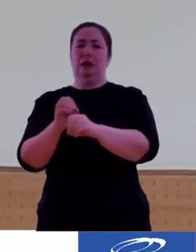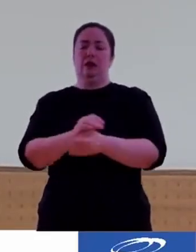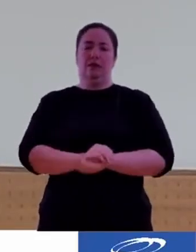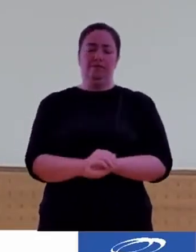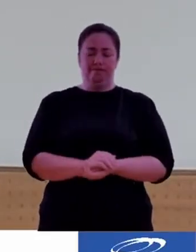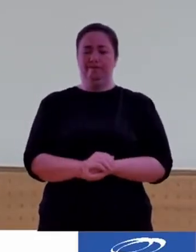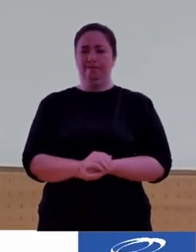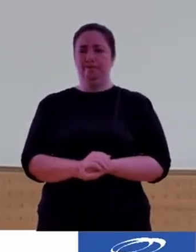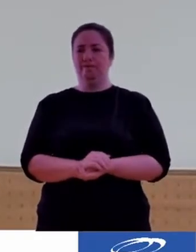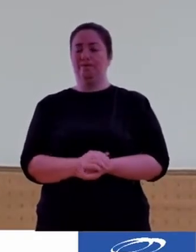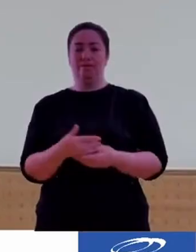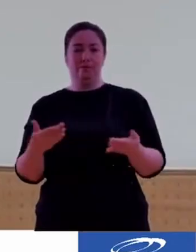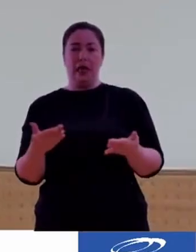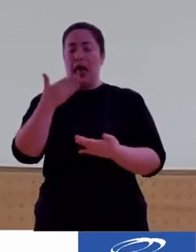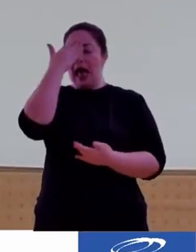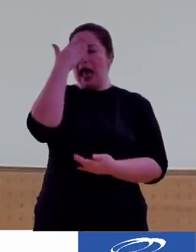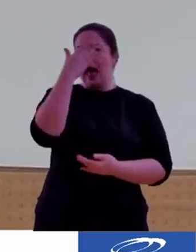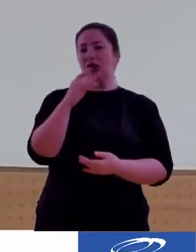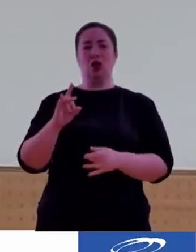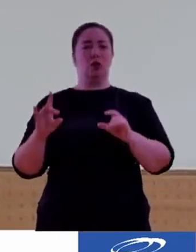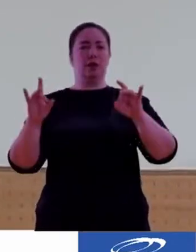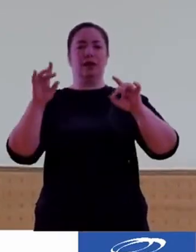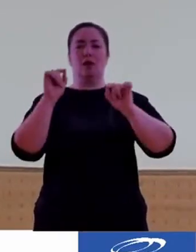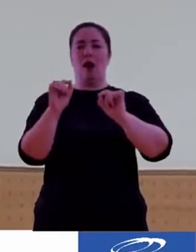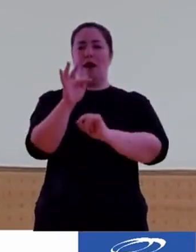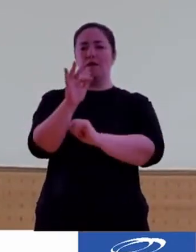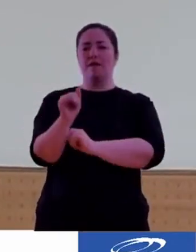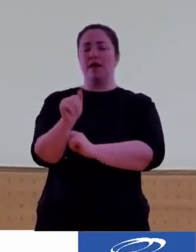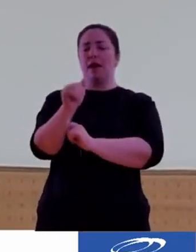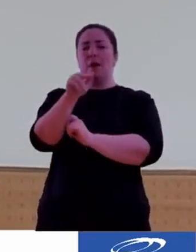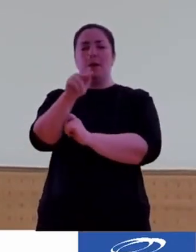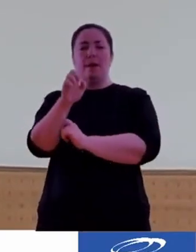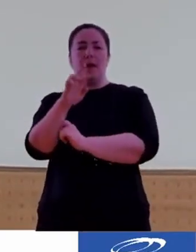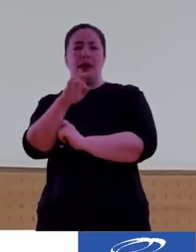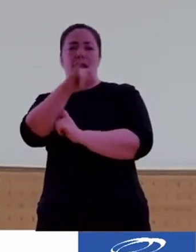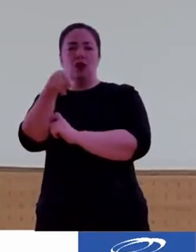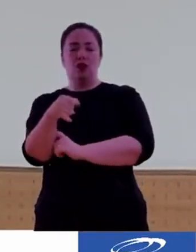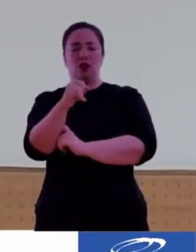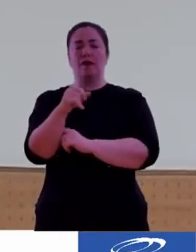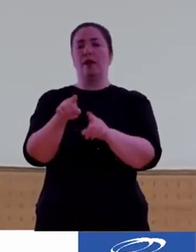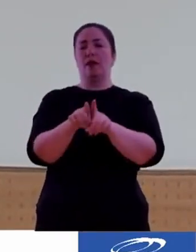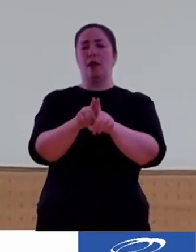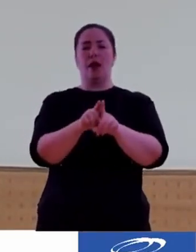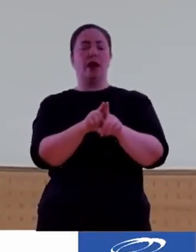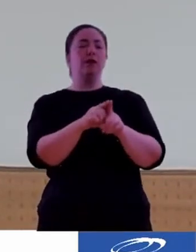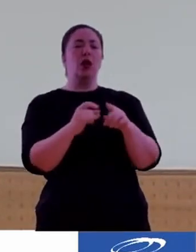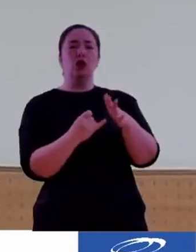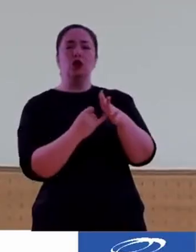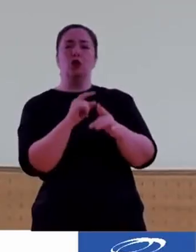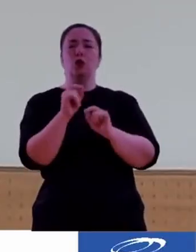gostaria de fazer um agradecimento especial à FAPERJ, à Sociedade de Infectologia do Estado do Rio de Janeiro,